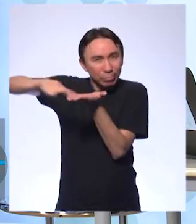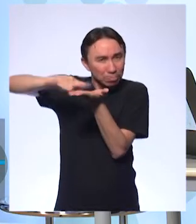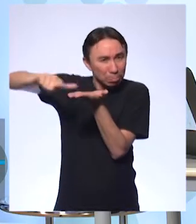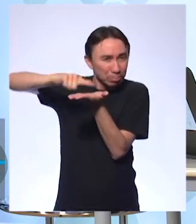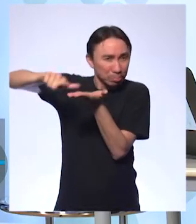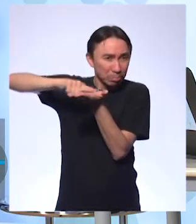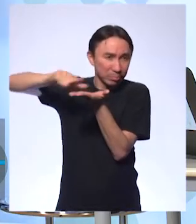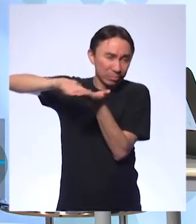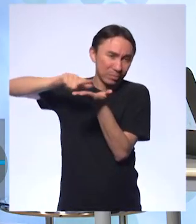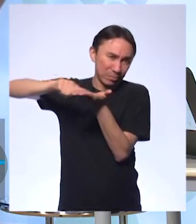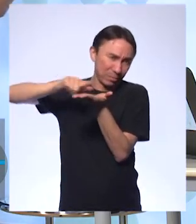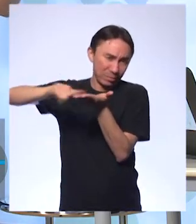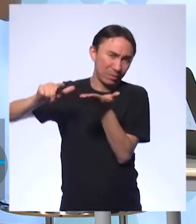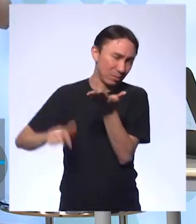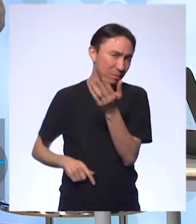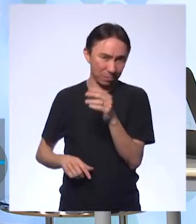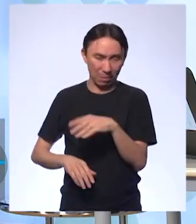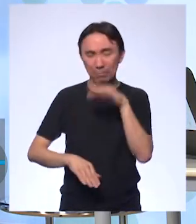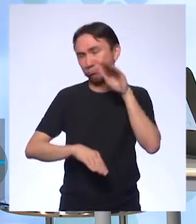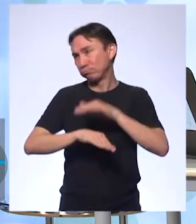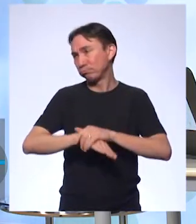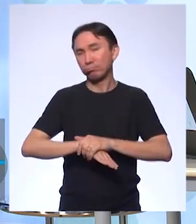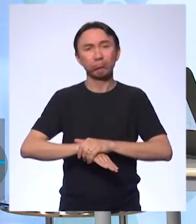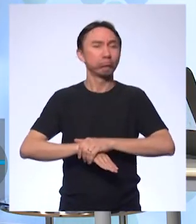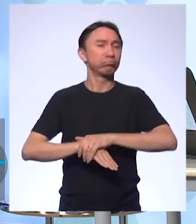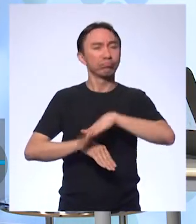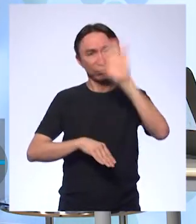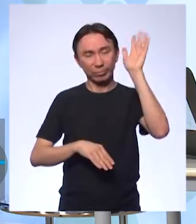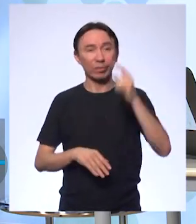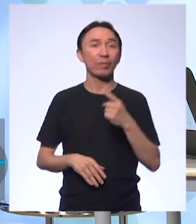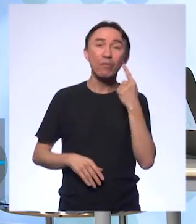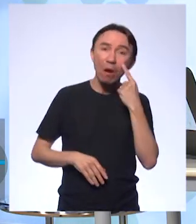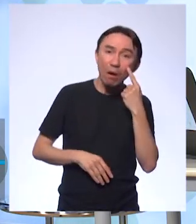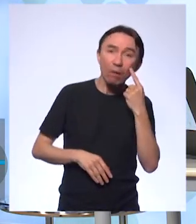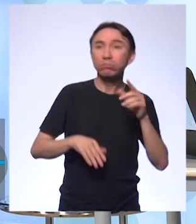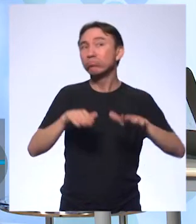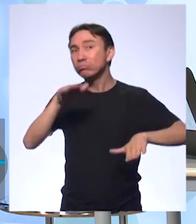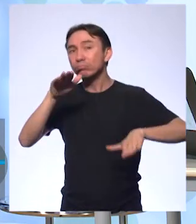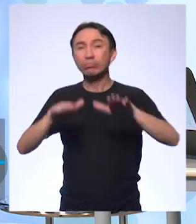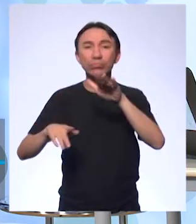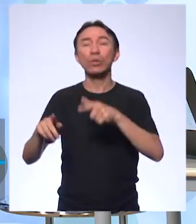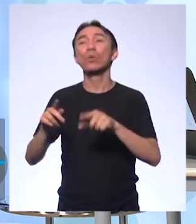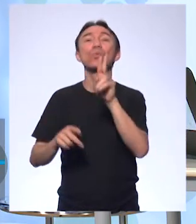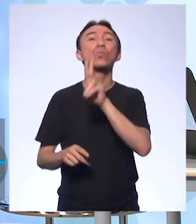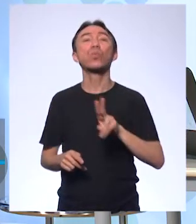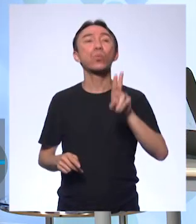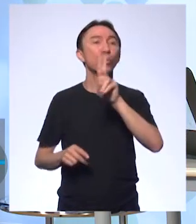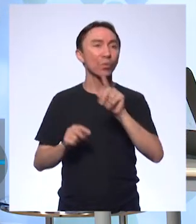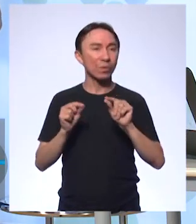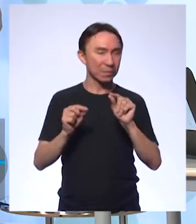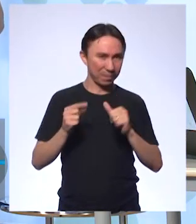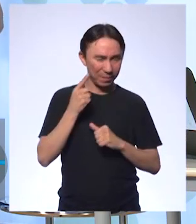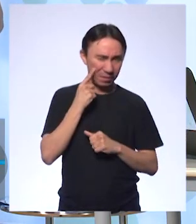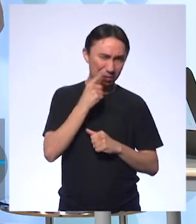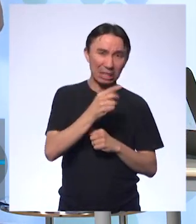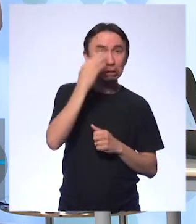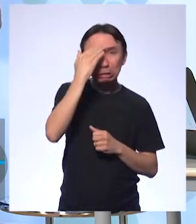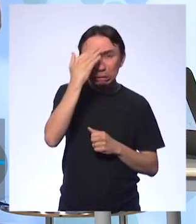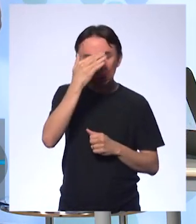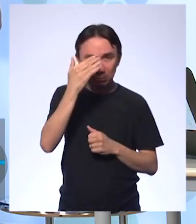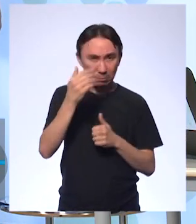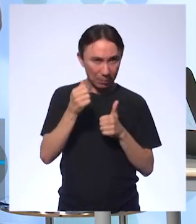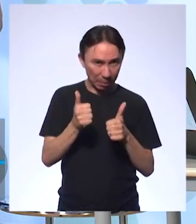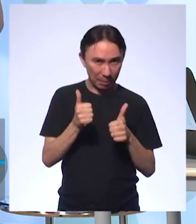ser essa quantidade, é muito maior, né? Aí depende do que eles estão utilizando lá, né? Aí é só para vocês entenderem a granulagem que eles vão utilizar para montar esse